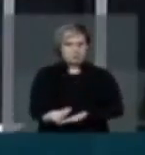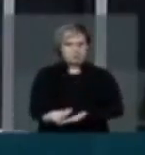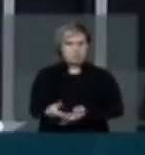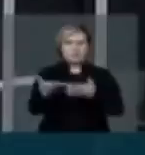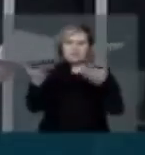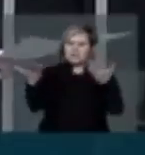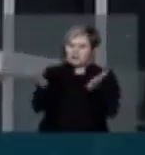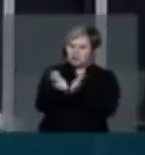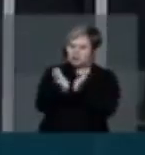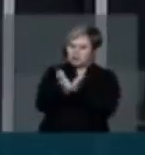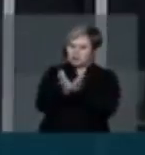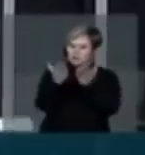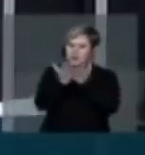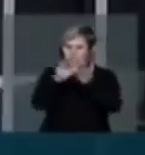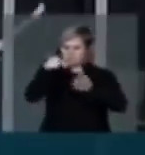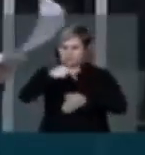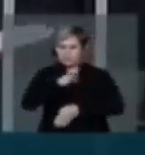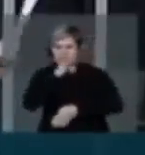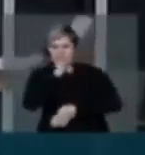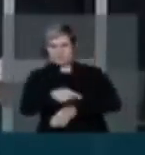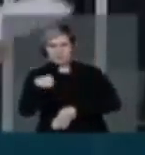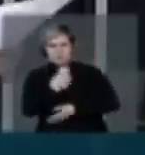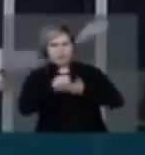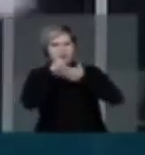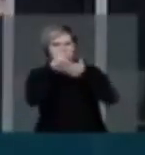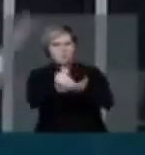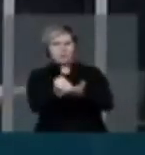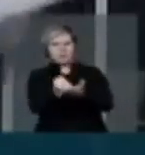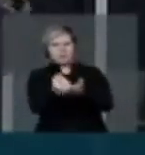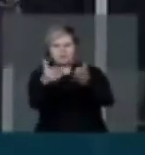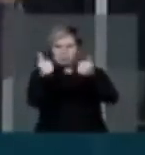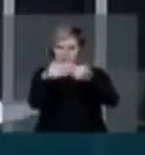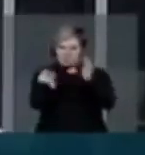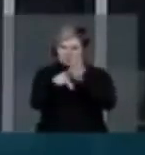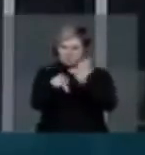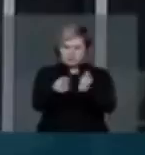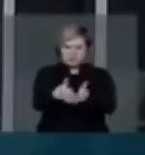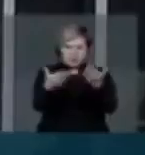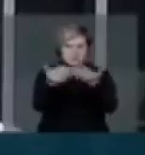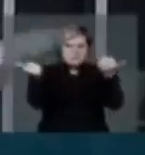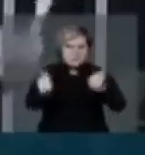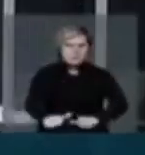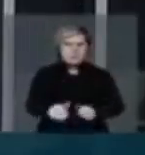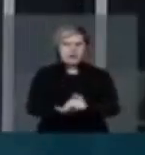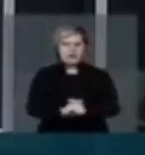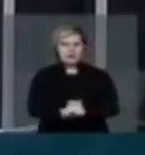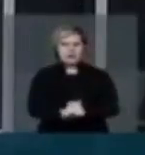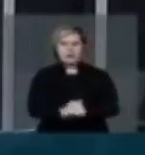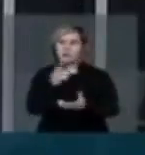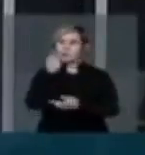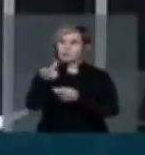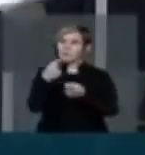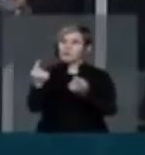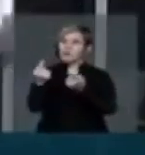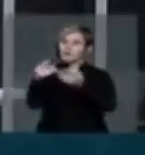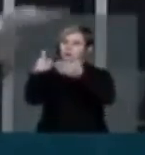agora, os evangélicos são acusados aqui de que estamos apoiando uma chamada miserável. Esta é a colocação que ele fez, é o que eles fazem, o movimento